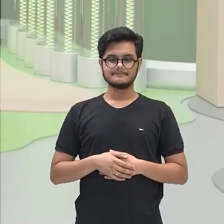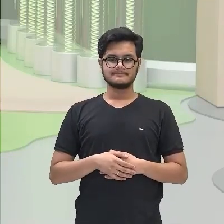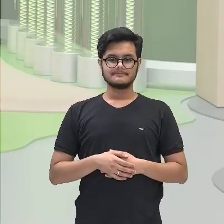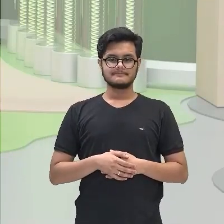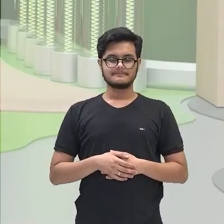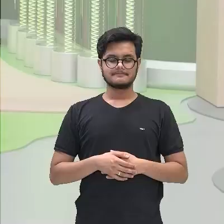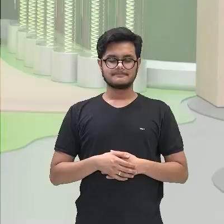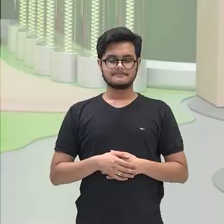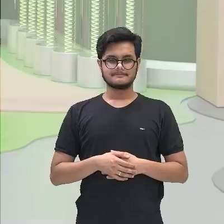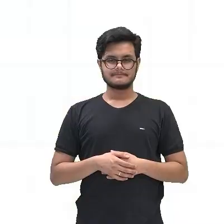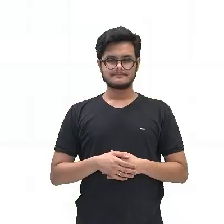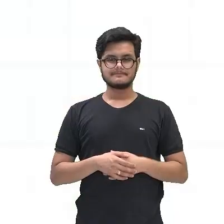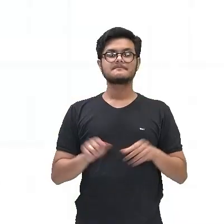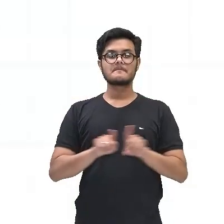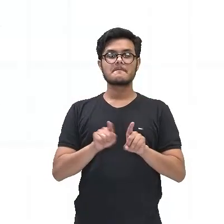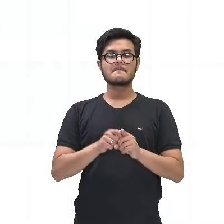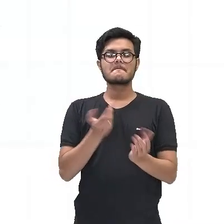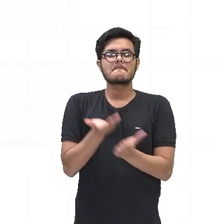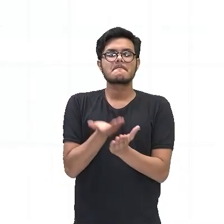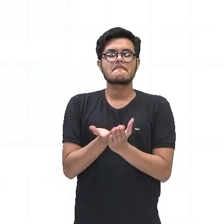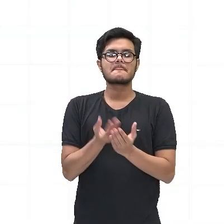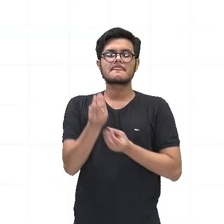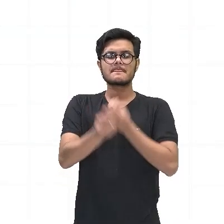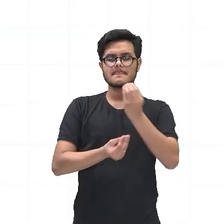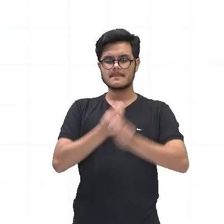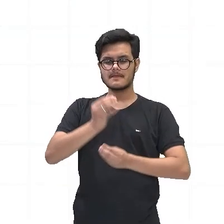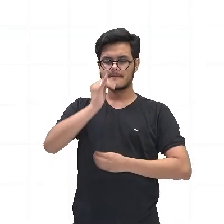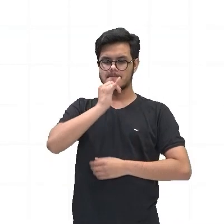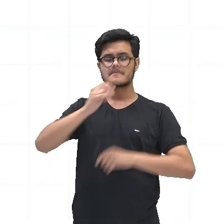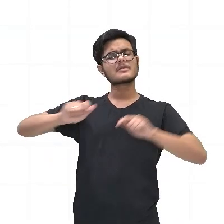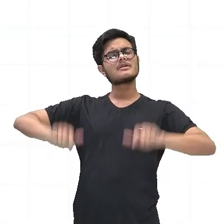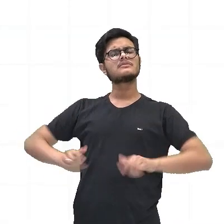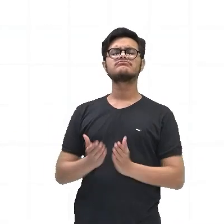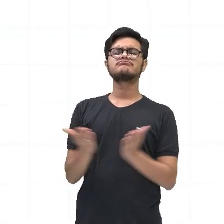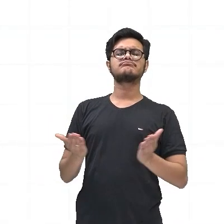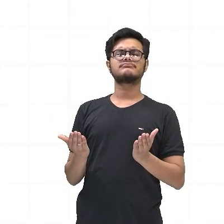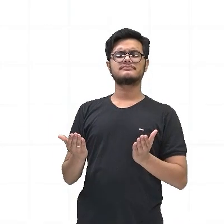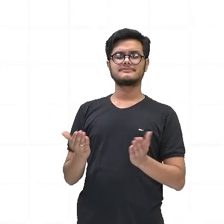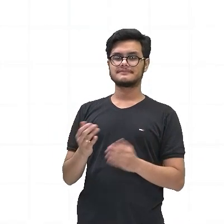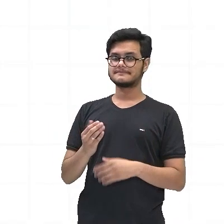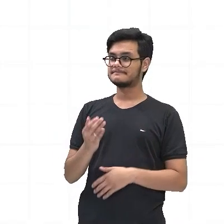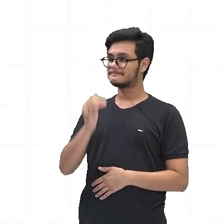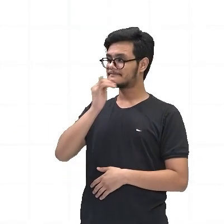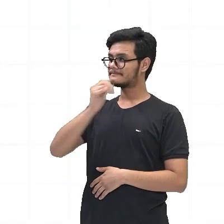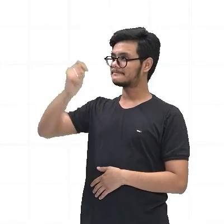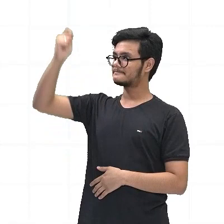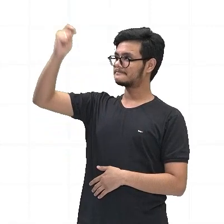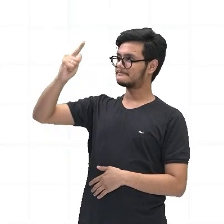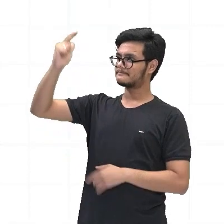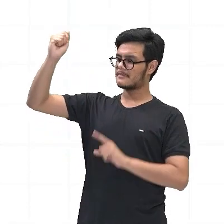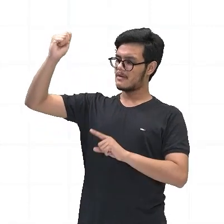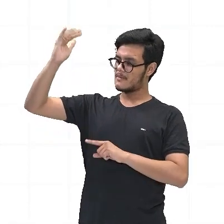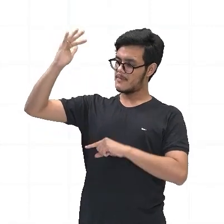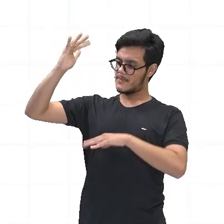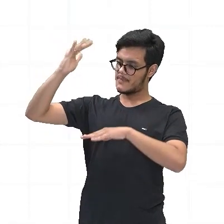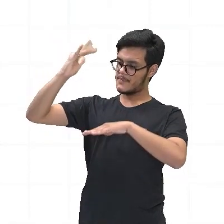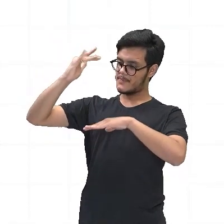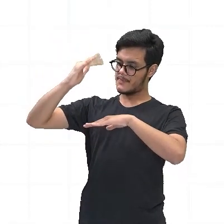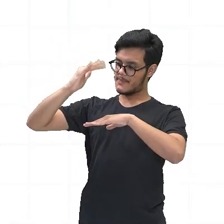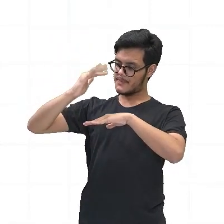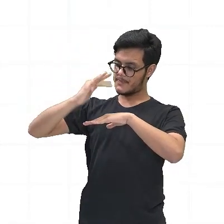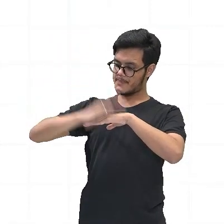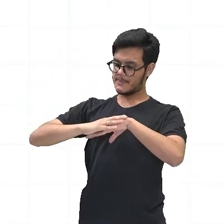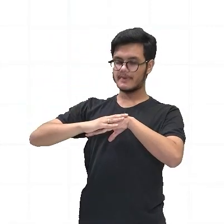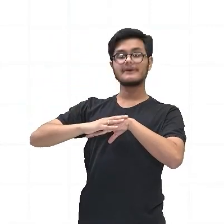gente vai ver aí outras formas de produzir energia aqui na nossa região, e nós temos como exemplo a energia solar. A